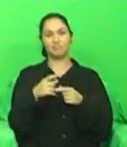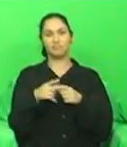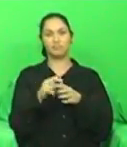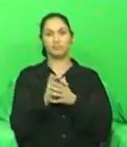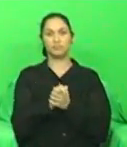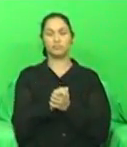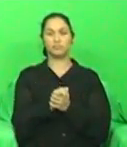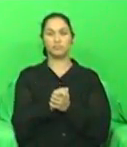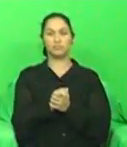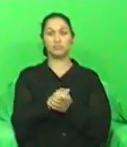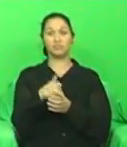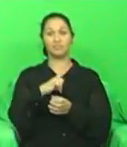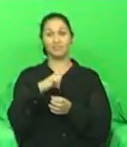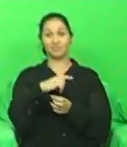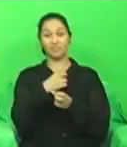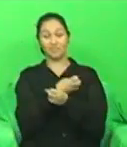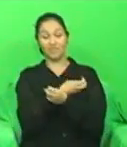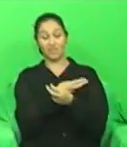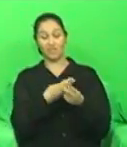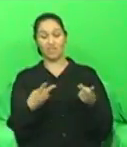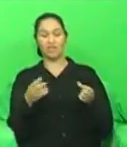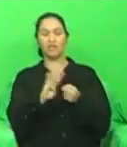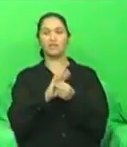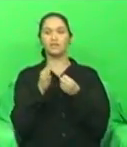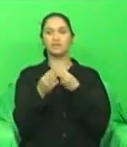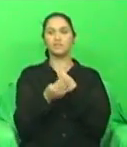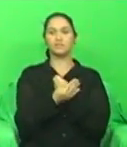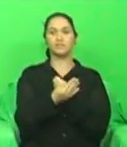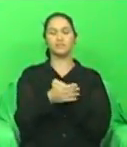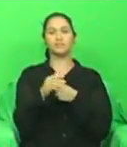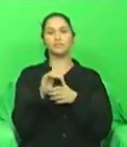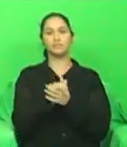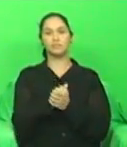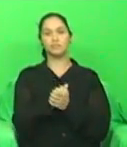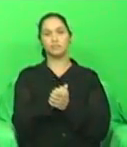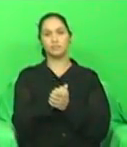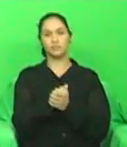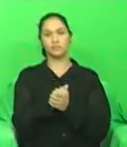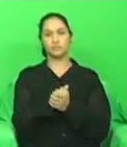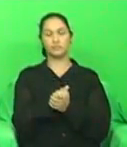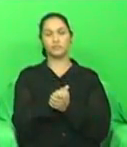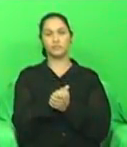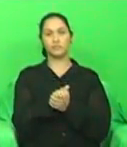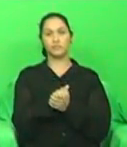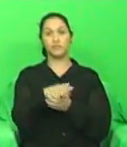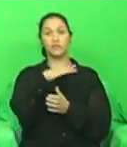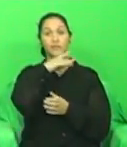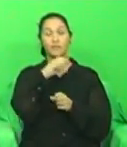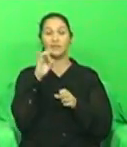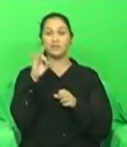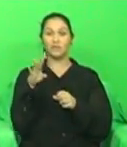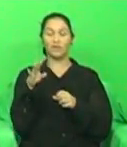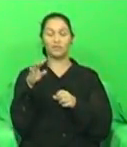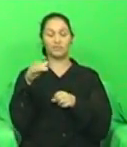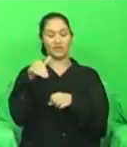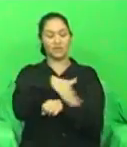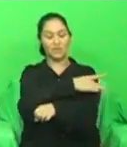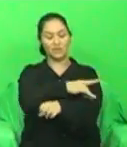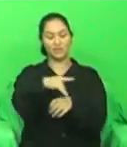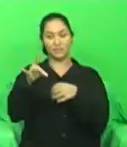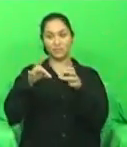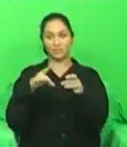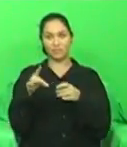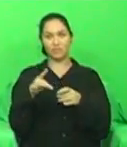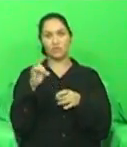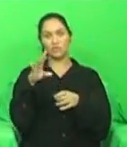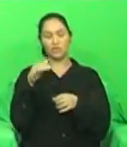estava rica não está nem a anta assim estão fazendo água do sono estão esquecendo o resto da população o que